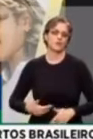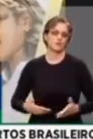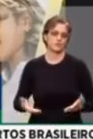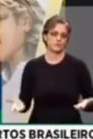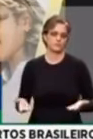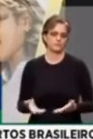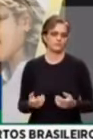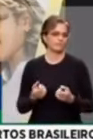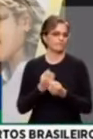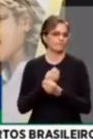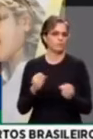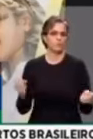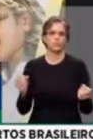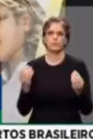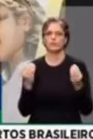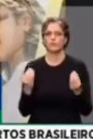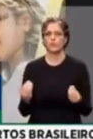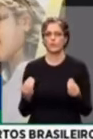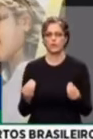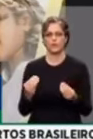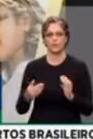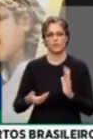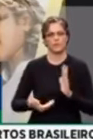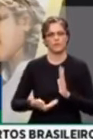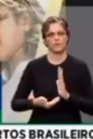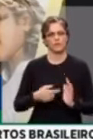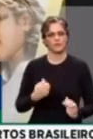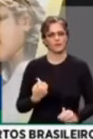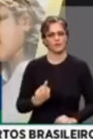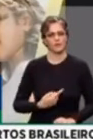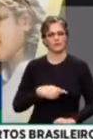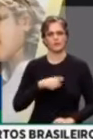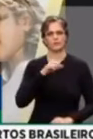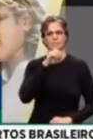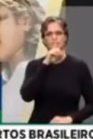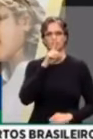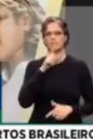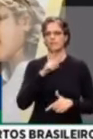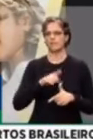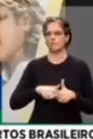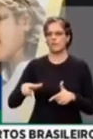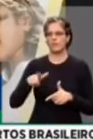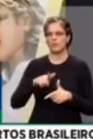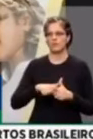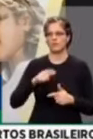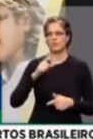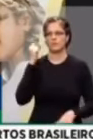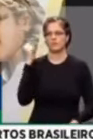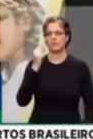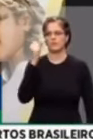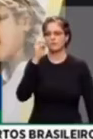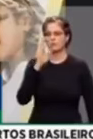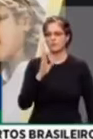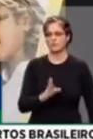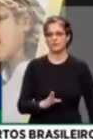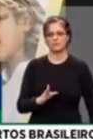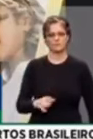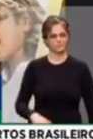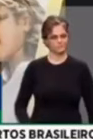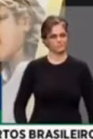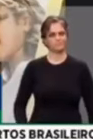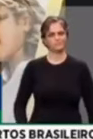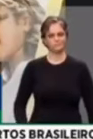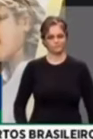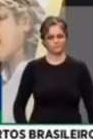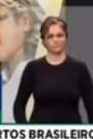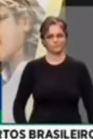possível nós na Câmara silenciarmos frente à tamanha tragédia social e humana que o Brasil está vivendo. Pelo